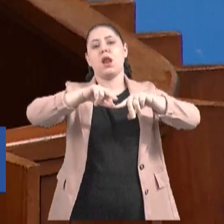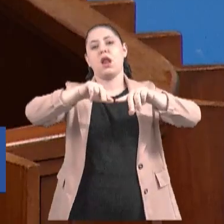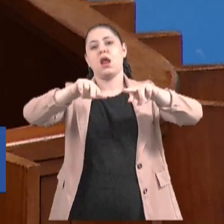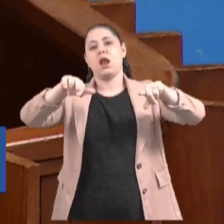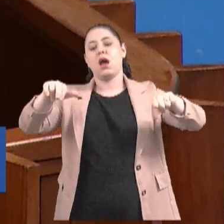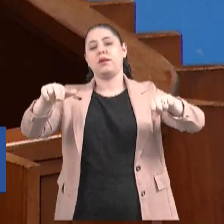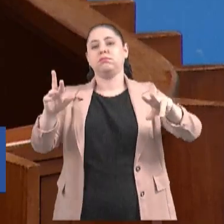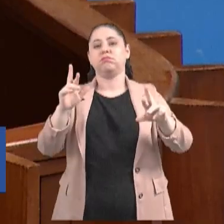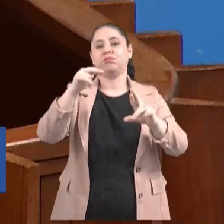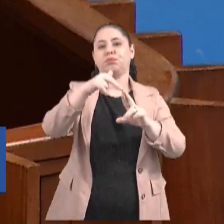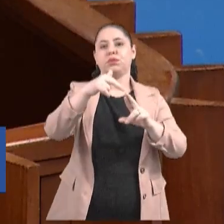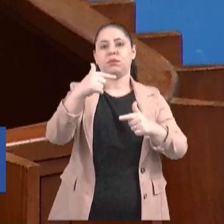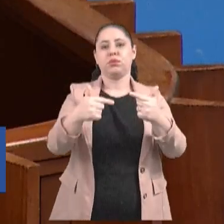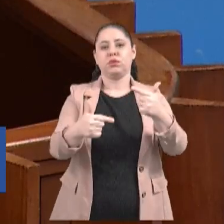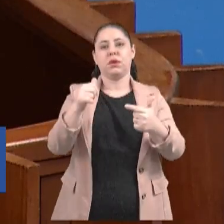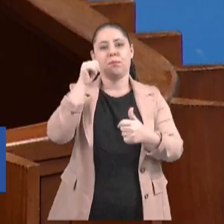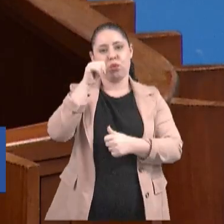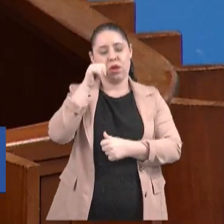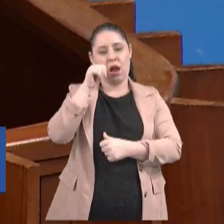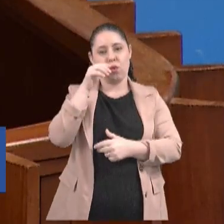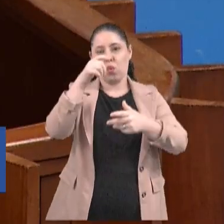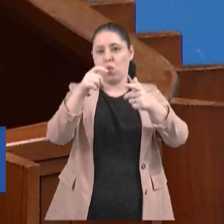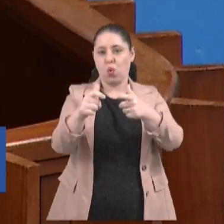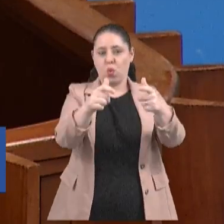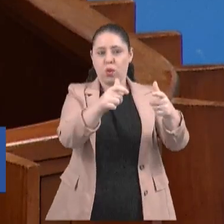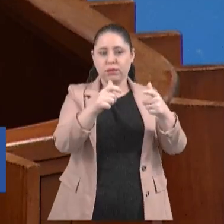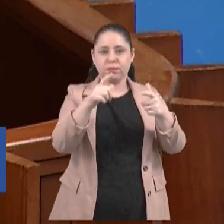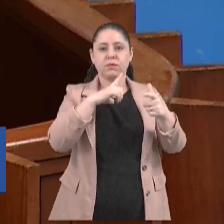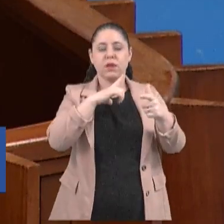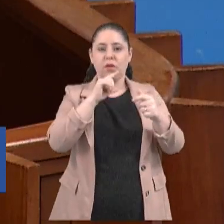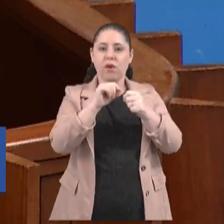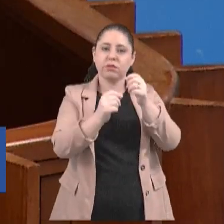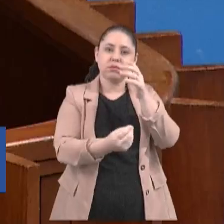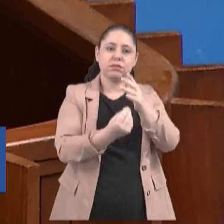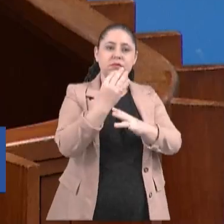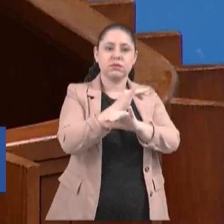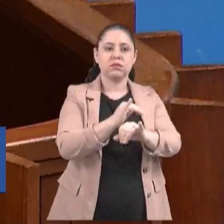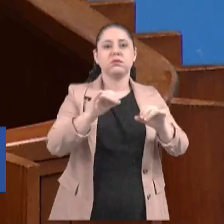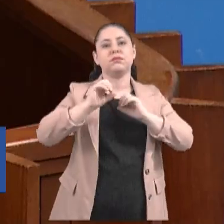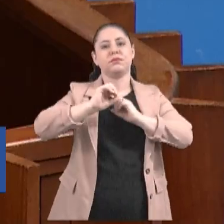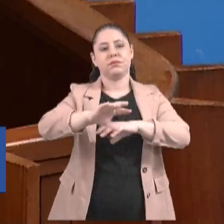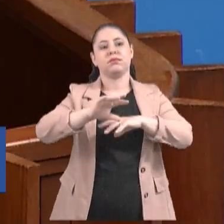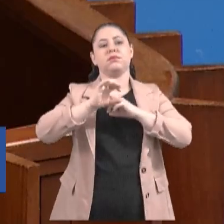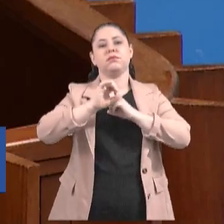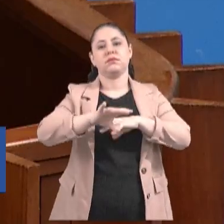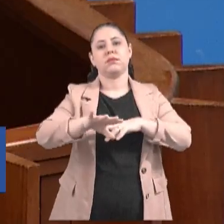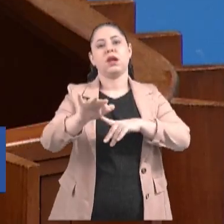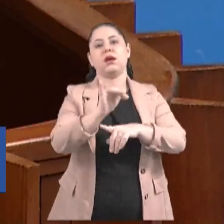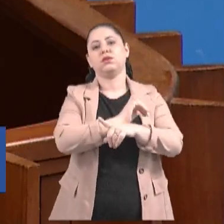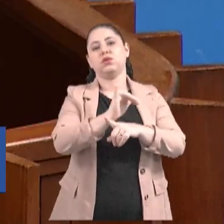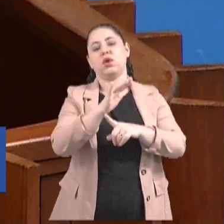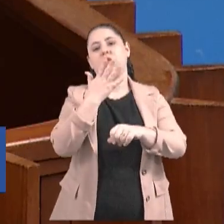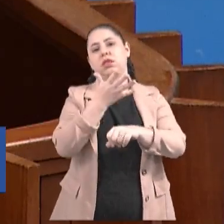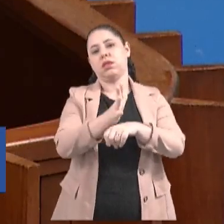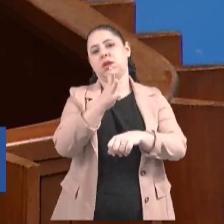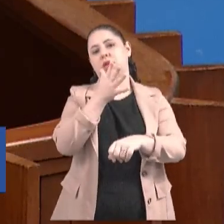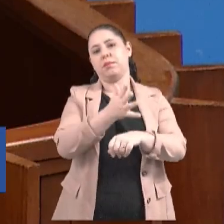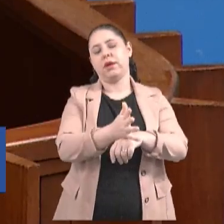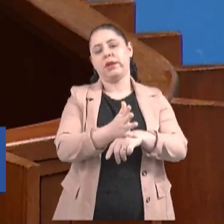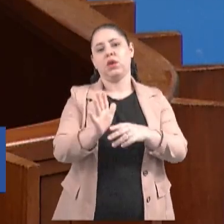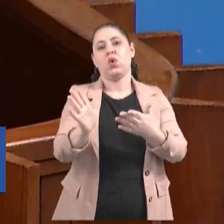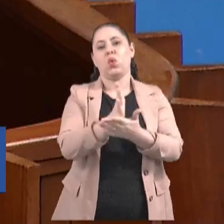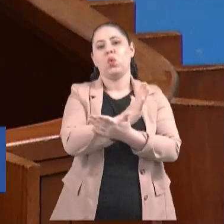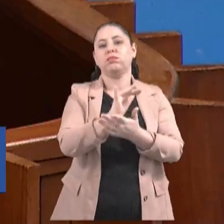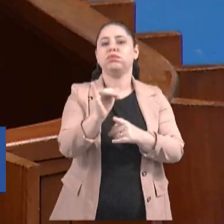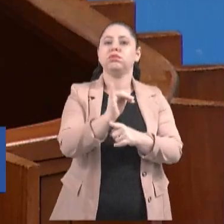e representatividade política feminina, desenvolver campanhas educativas, ações de treinamentos e